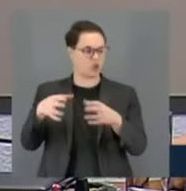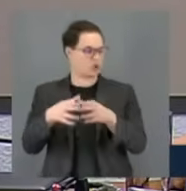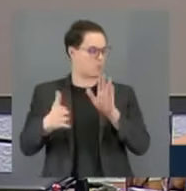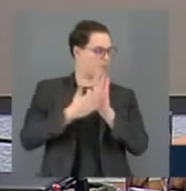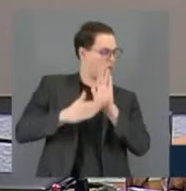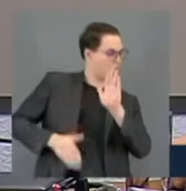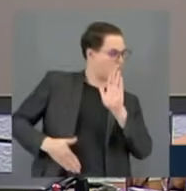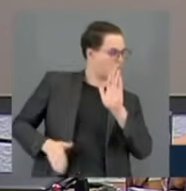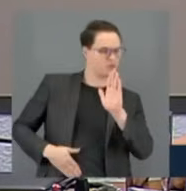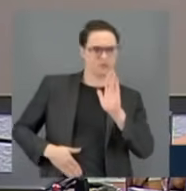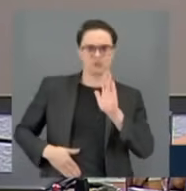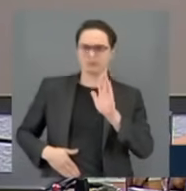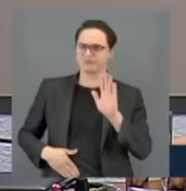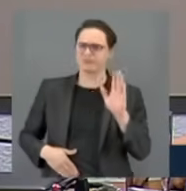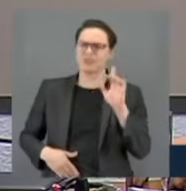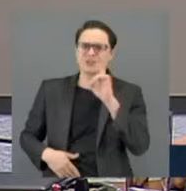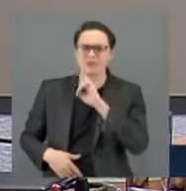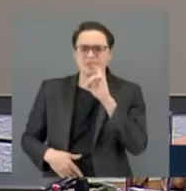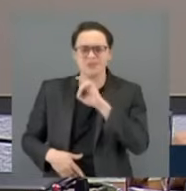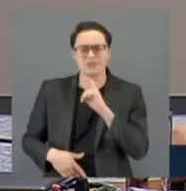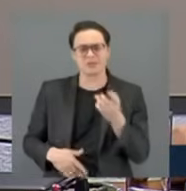O que não é verdade.